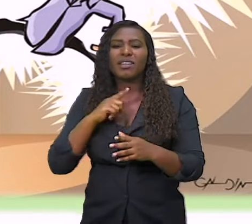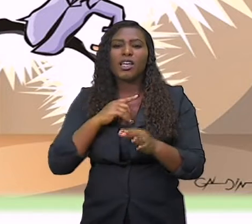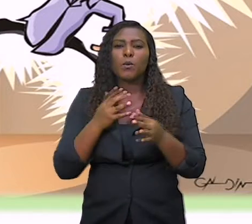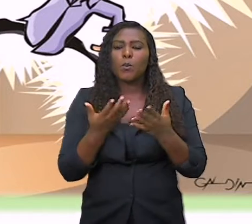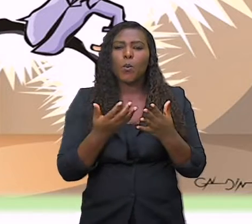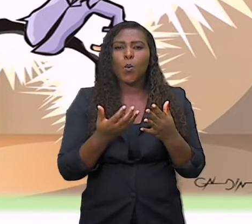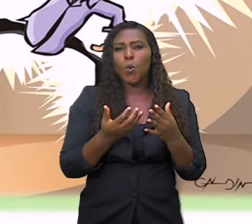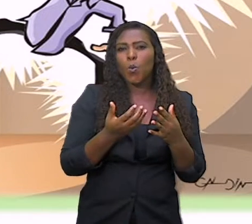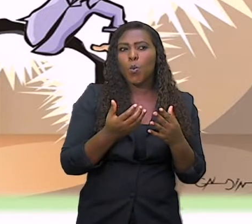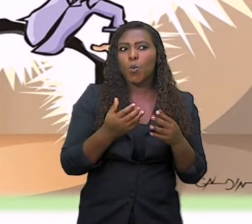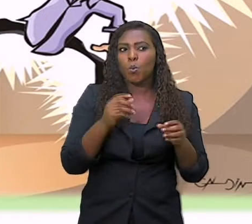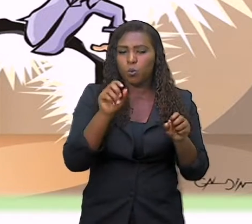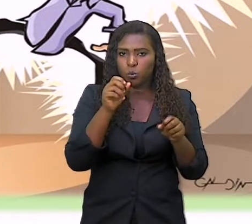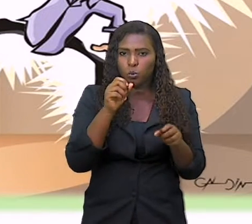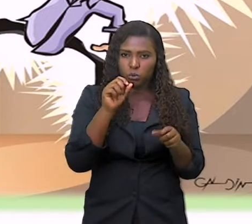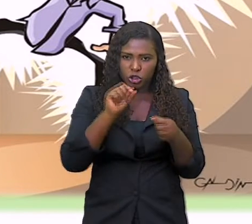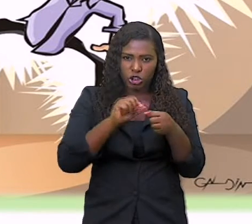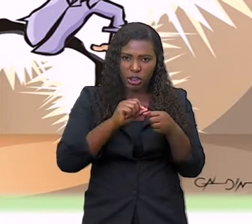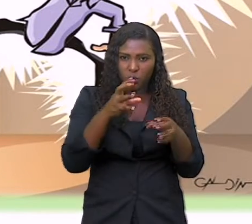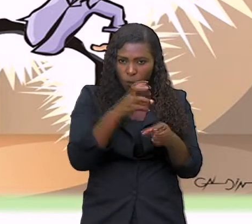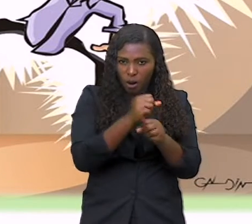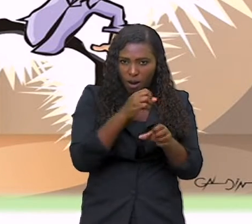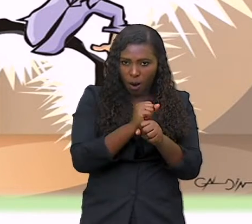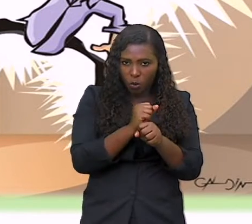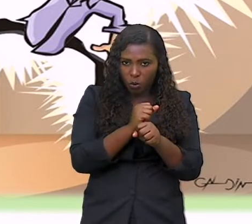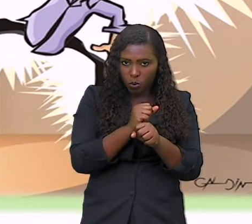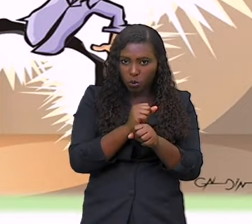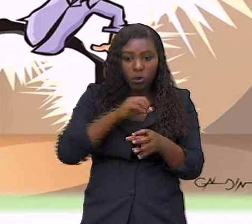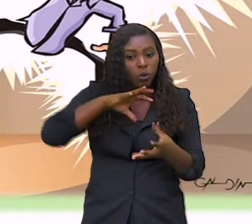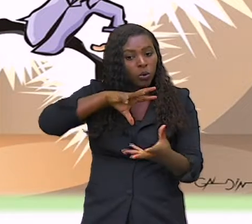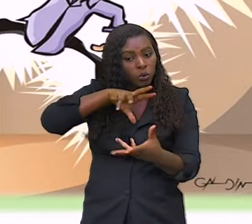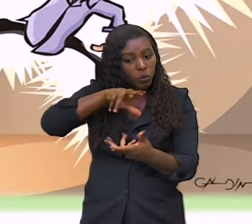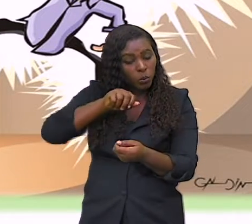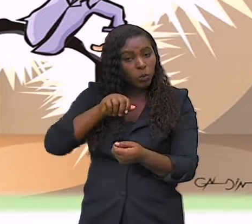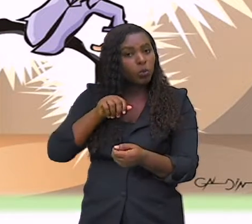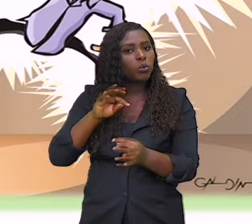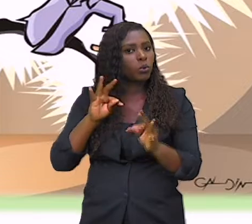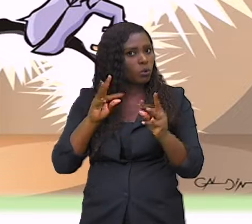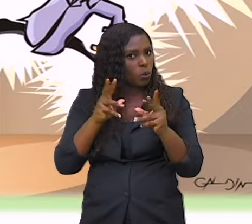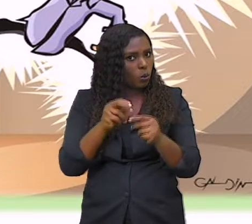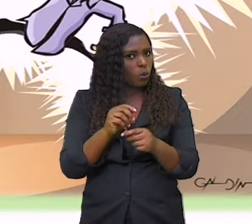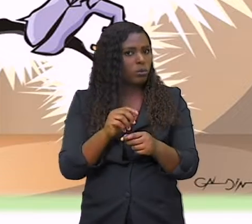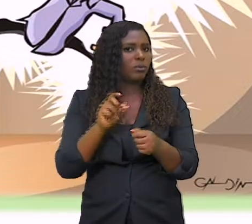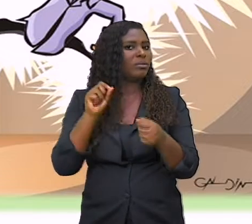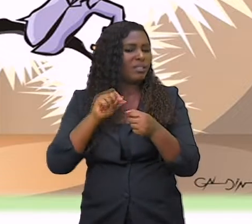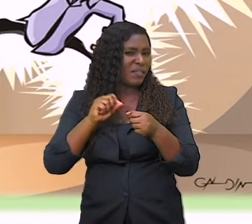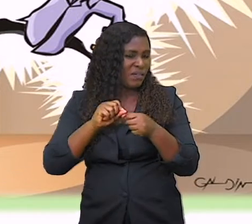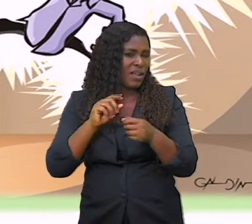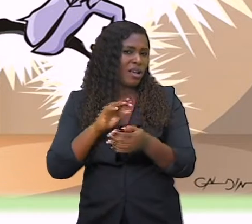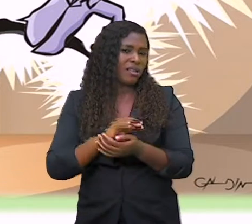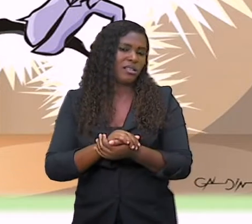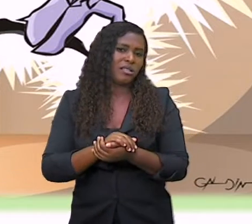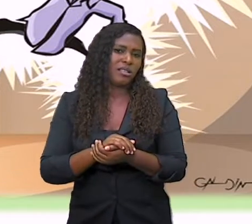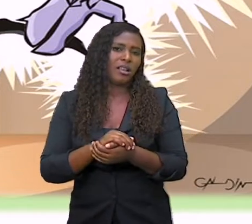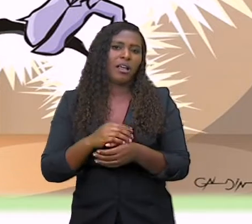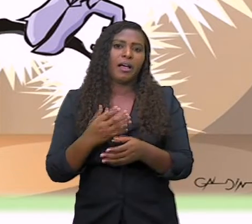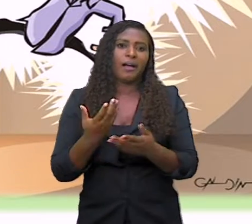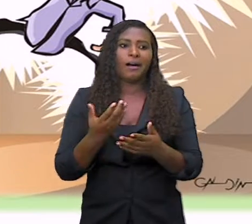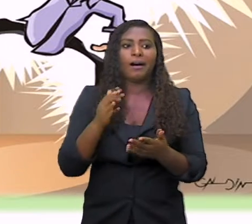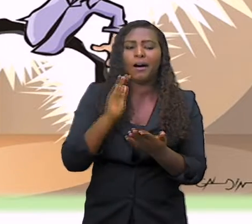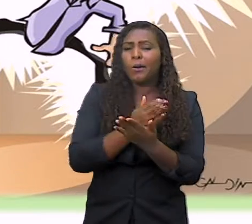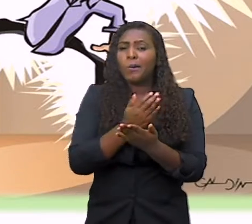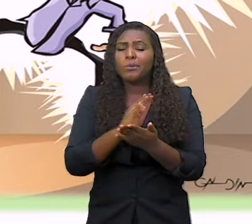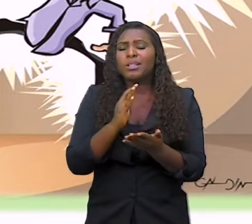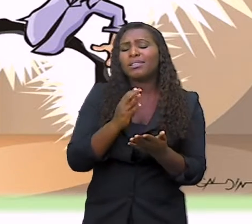ampere. Alguns estudos sobre esse fenômeno revelaram as consequências de